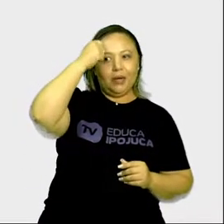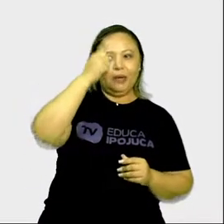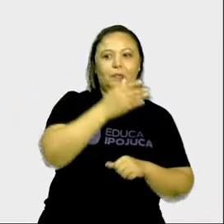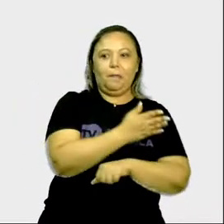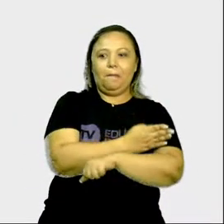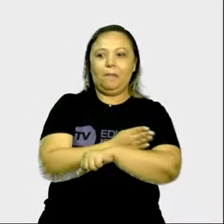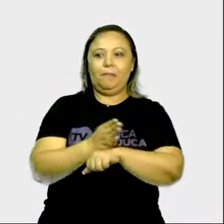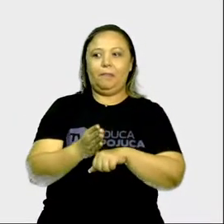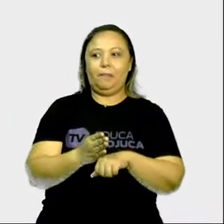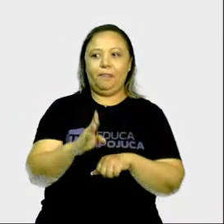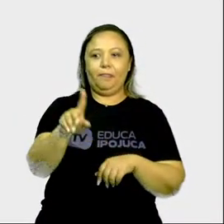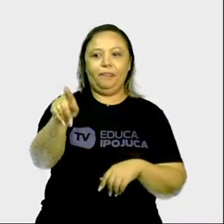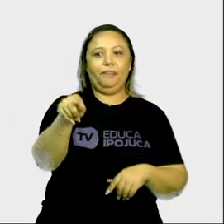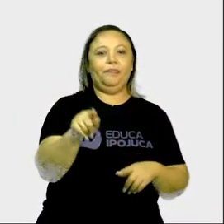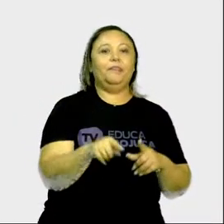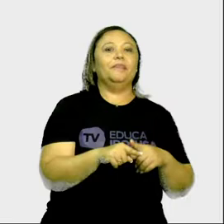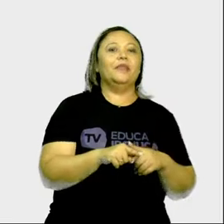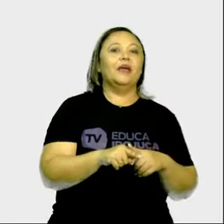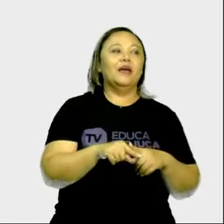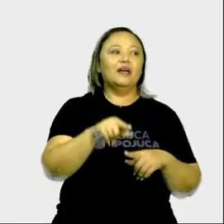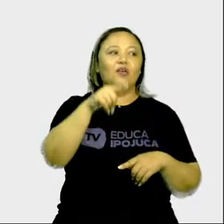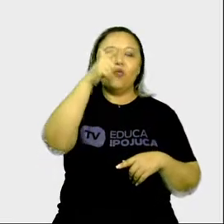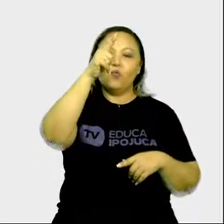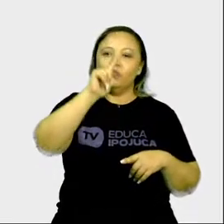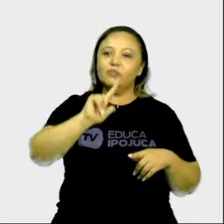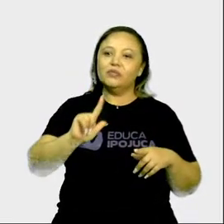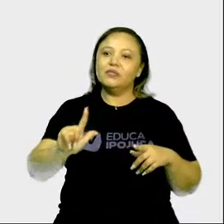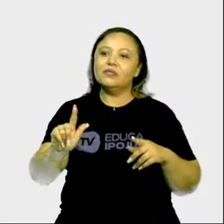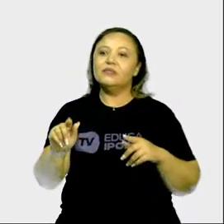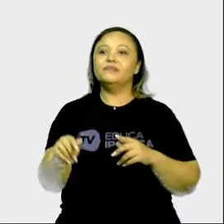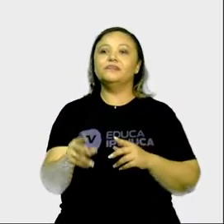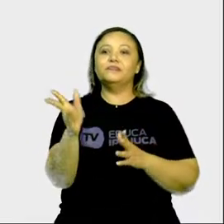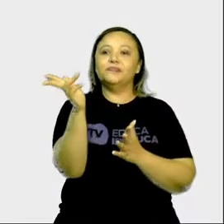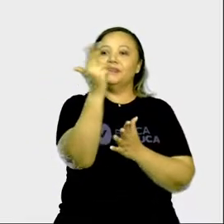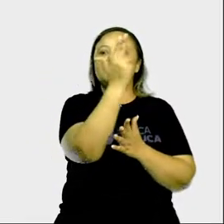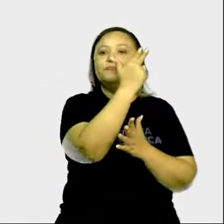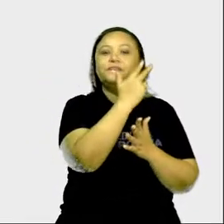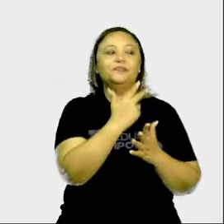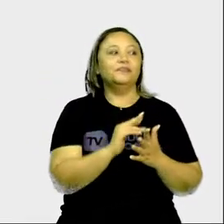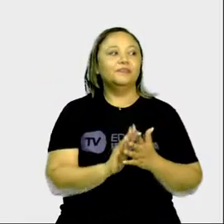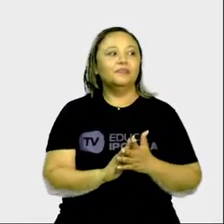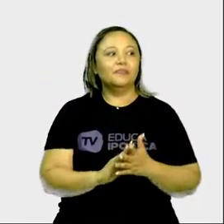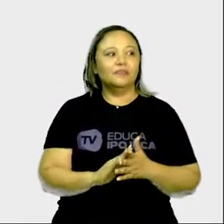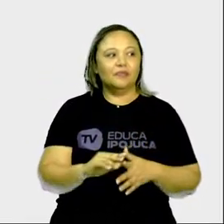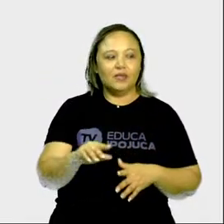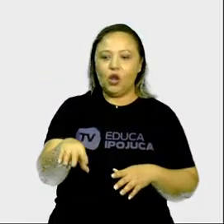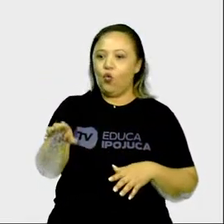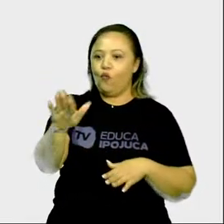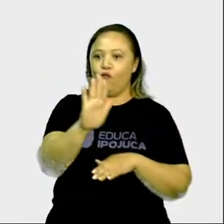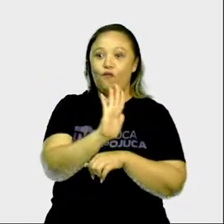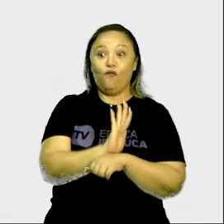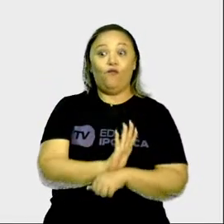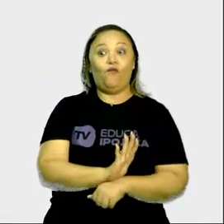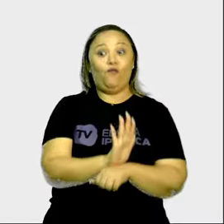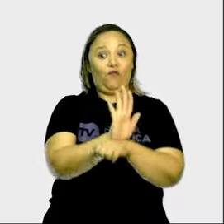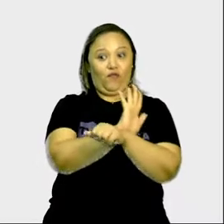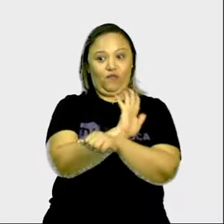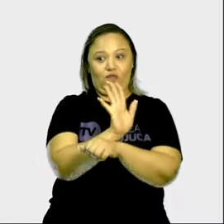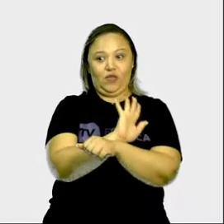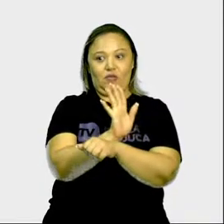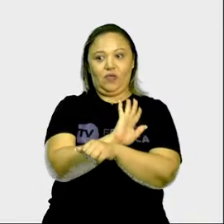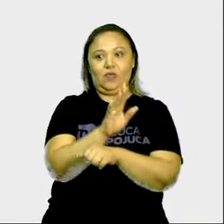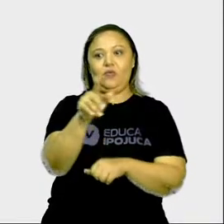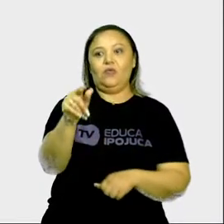Clênio Vanderlei. Aqui nós temos uma outra montagem, né? E aqui nós temos o filme com a